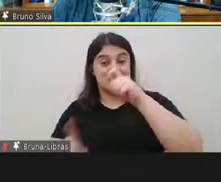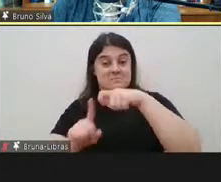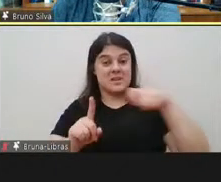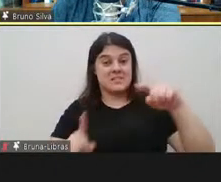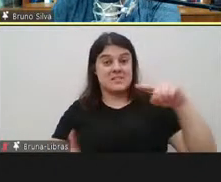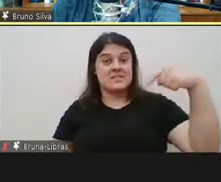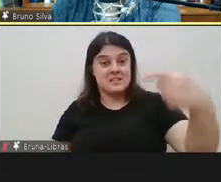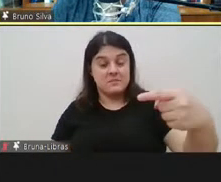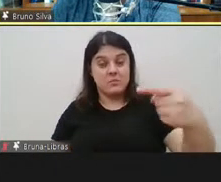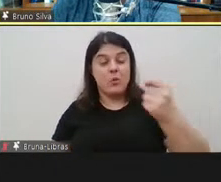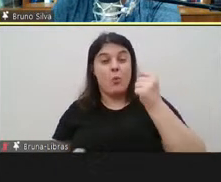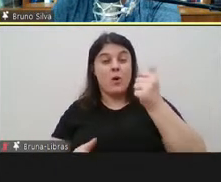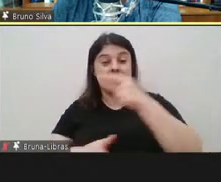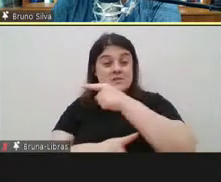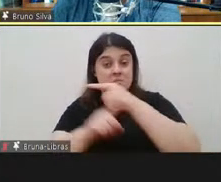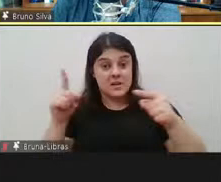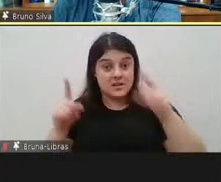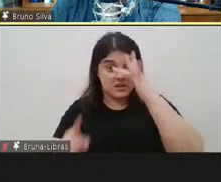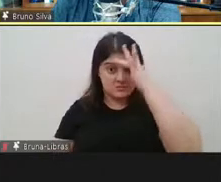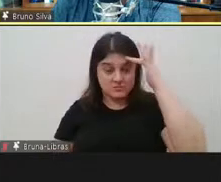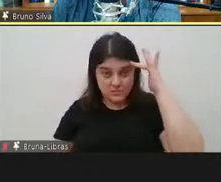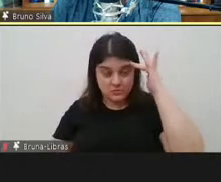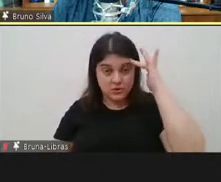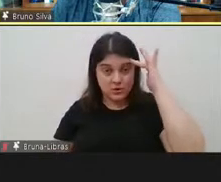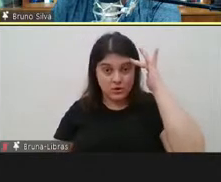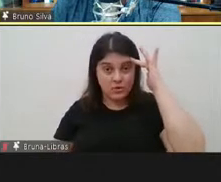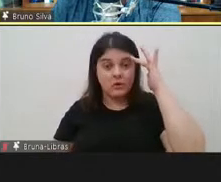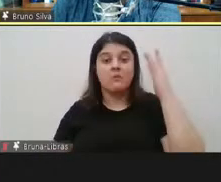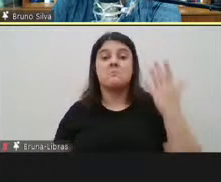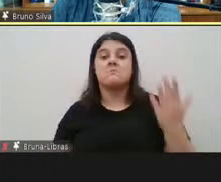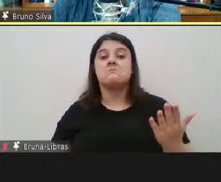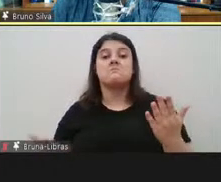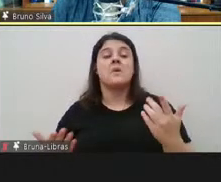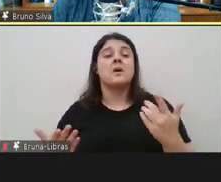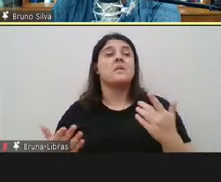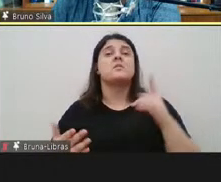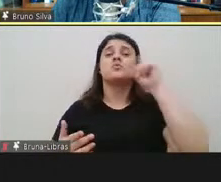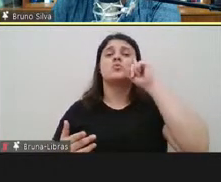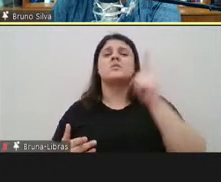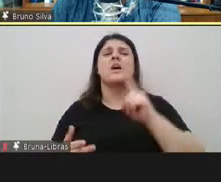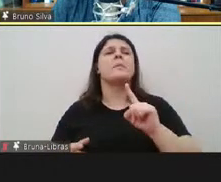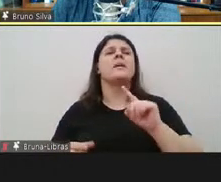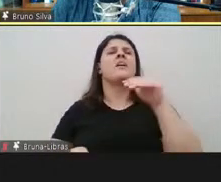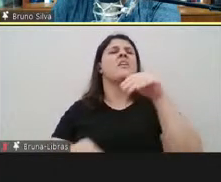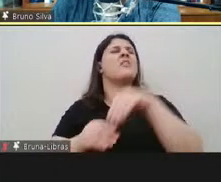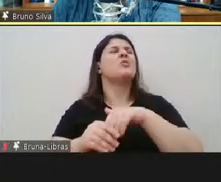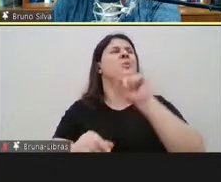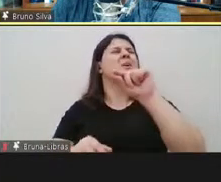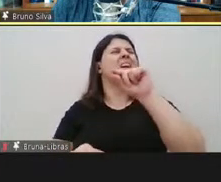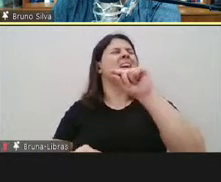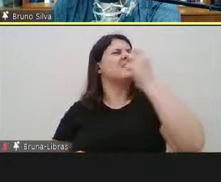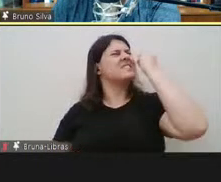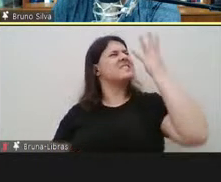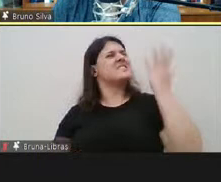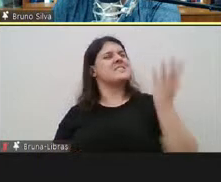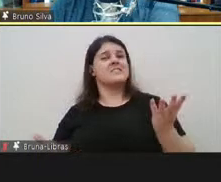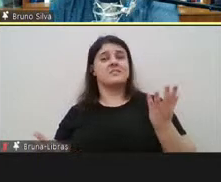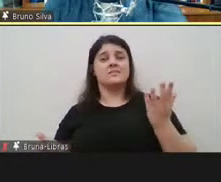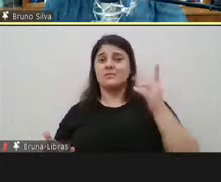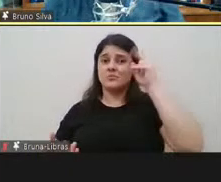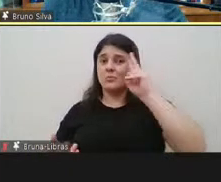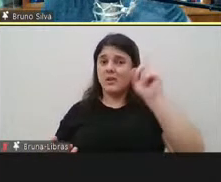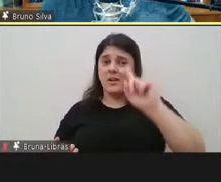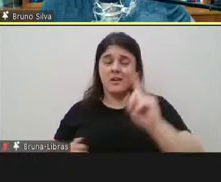meses depois quase metade da população brasileira não faz a menor ideia em quem votou para Deputado Federal